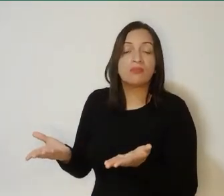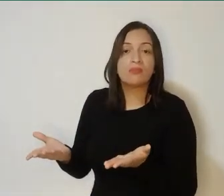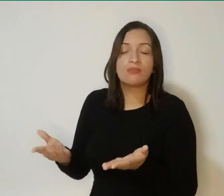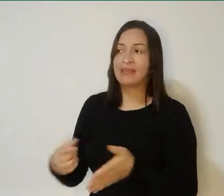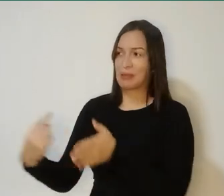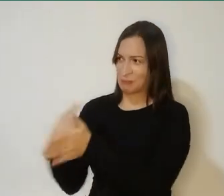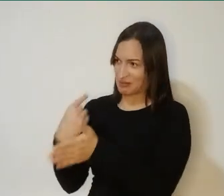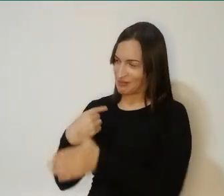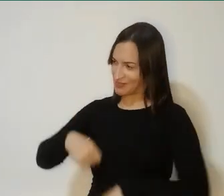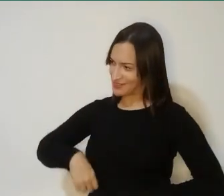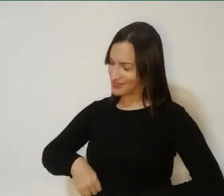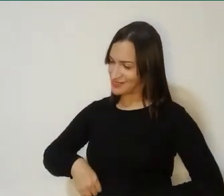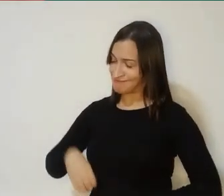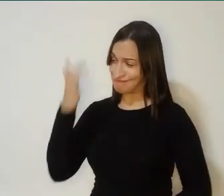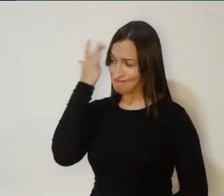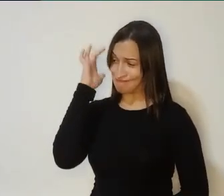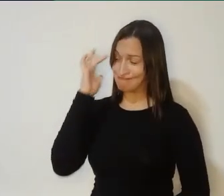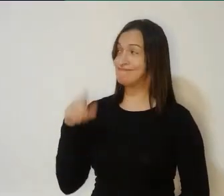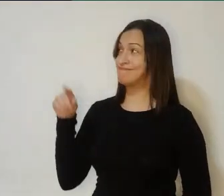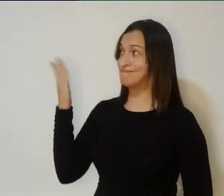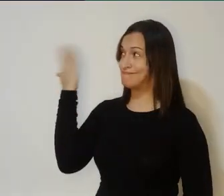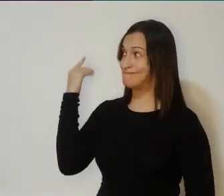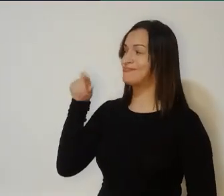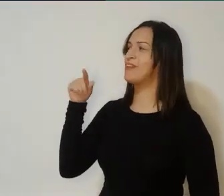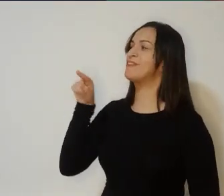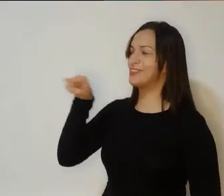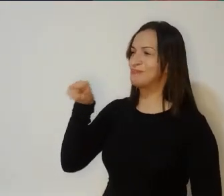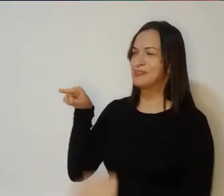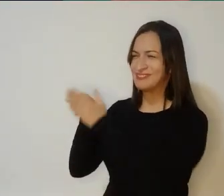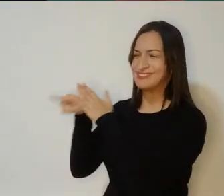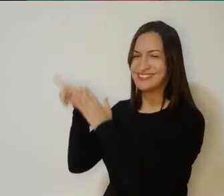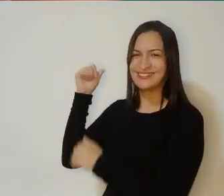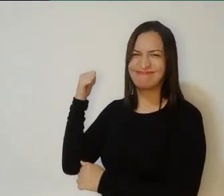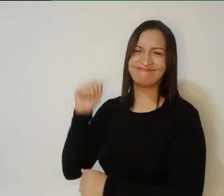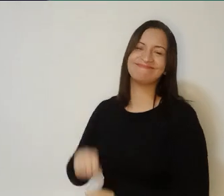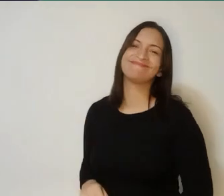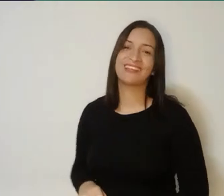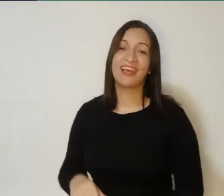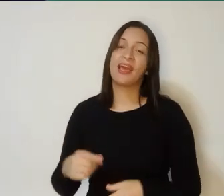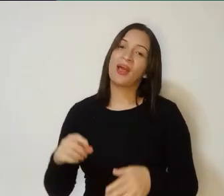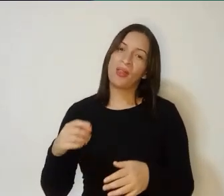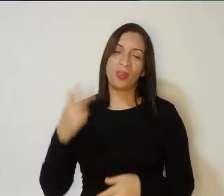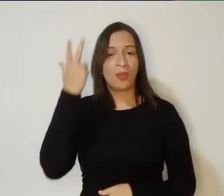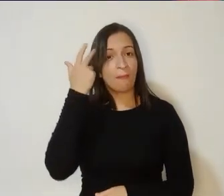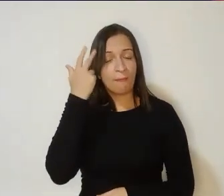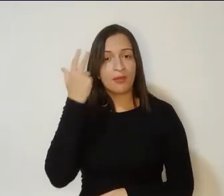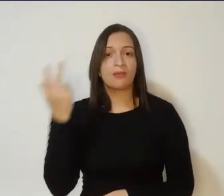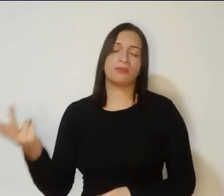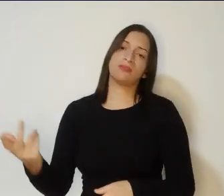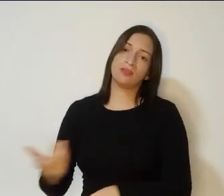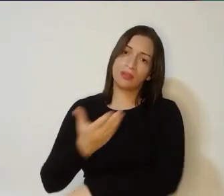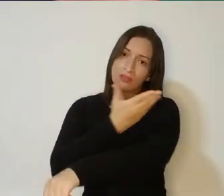ele, né? Porque a função do texto literário é também provocar a gente a pensar sobre aquilo. Então tem